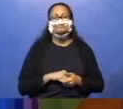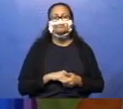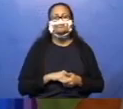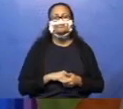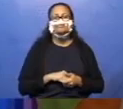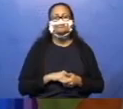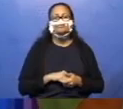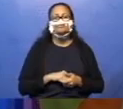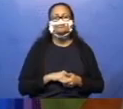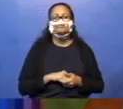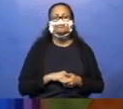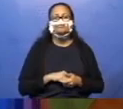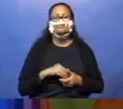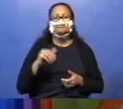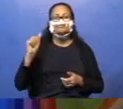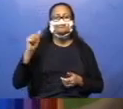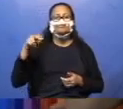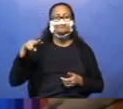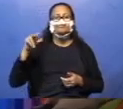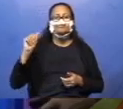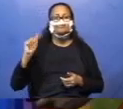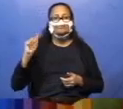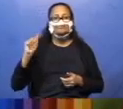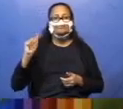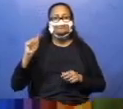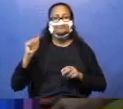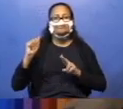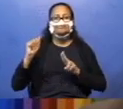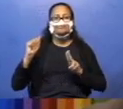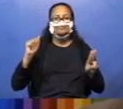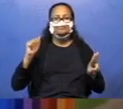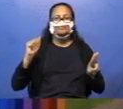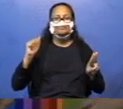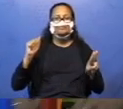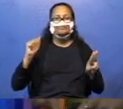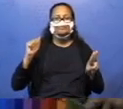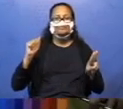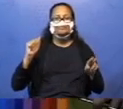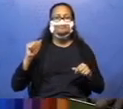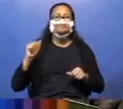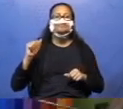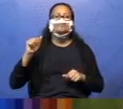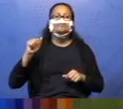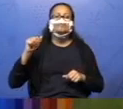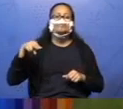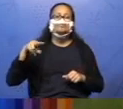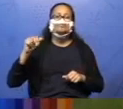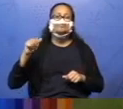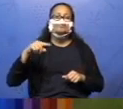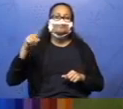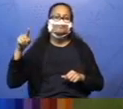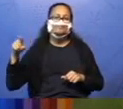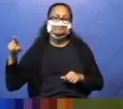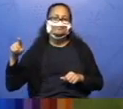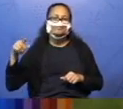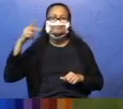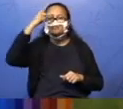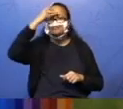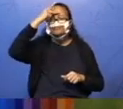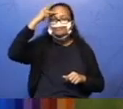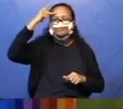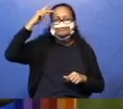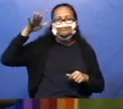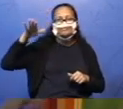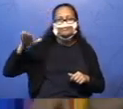Olha aqui, Ana. E quando eu coloco o tio, Anã. Aquela pessoa que não